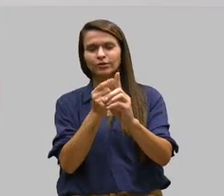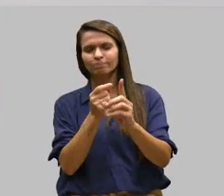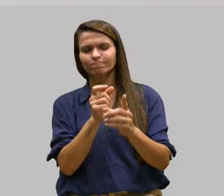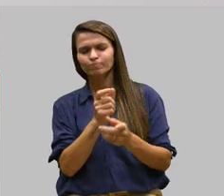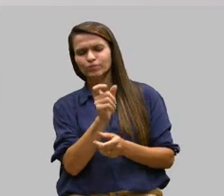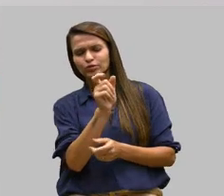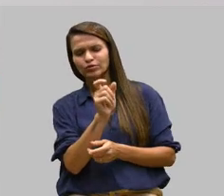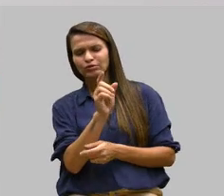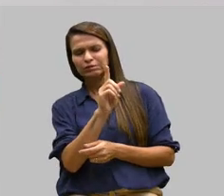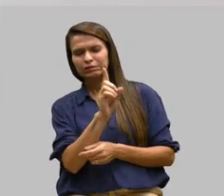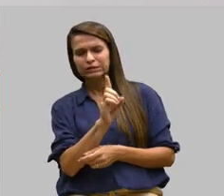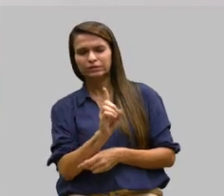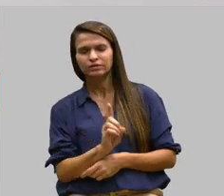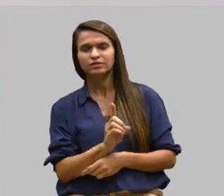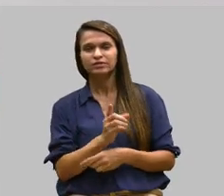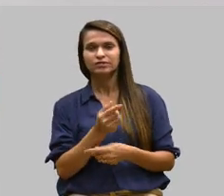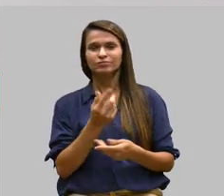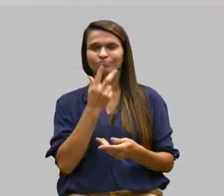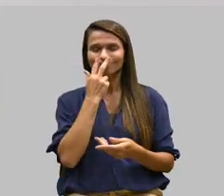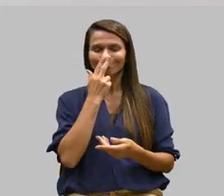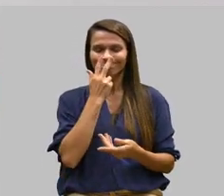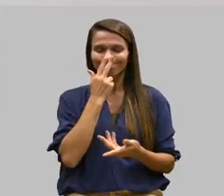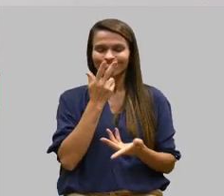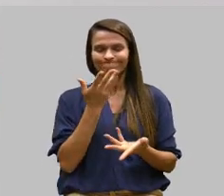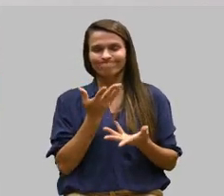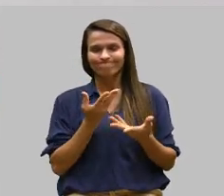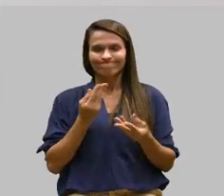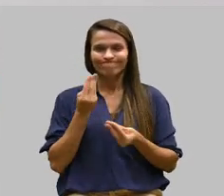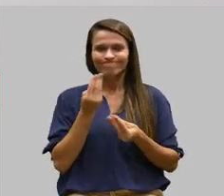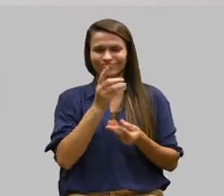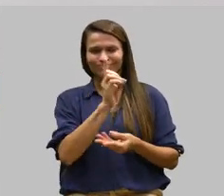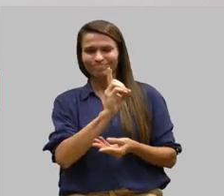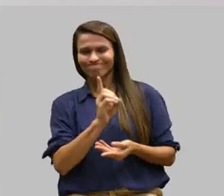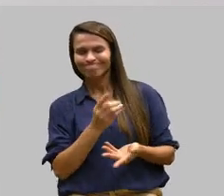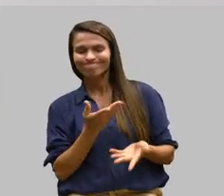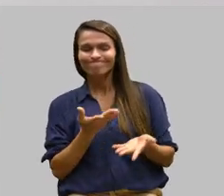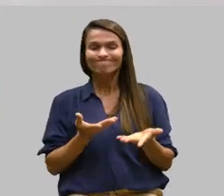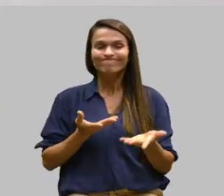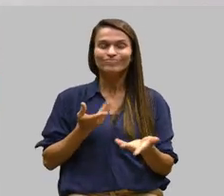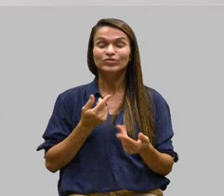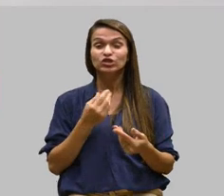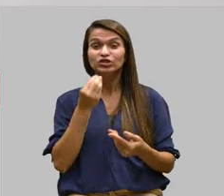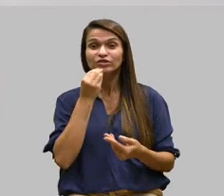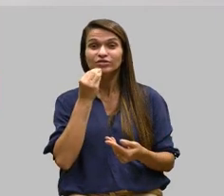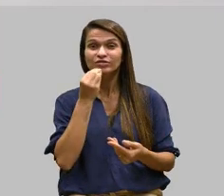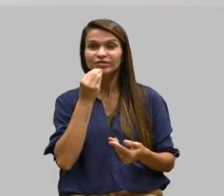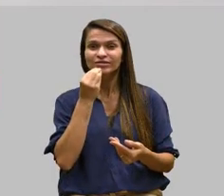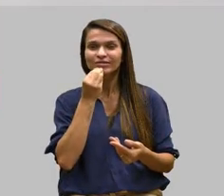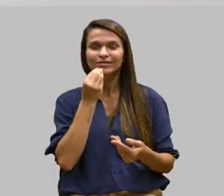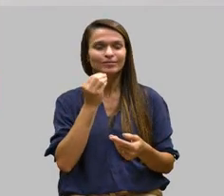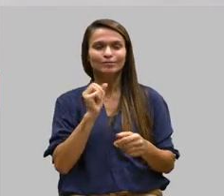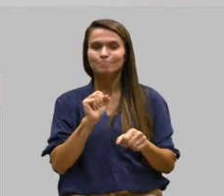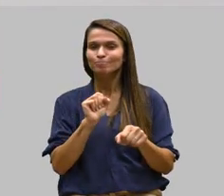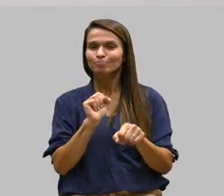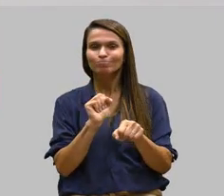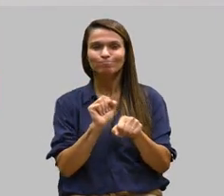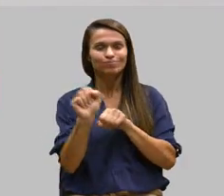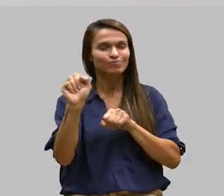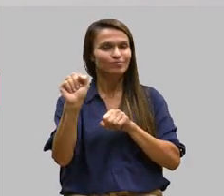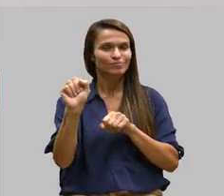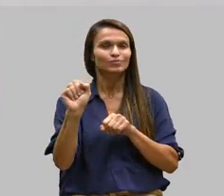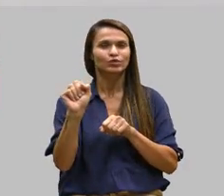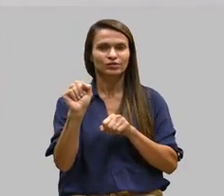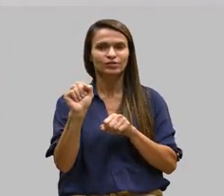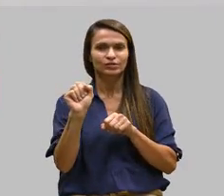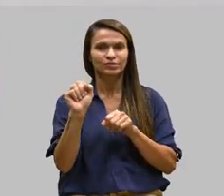colocam a deficiência na frente da pessoa e é uma coisa que a gente tenta quebrar e parar de comer o tempo todo e através